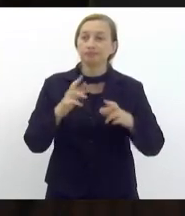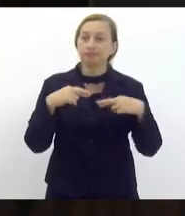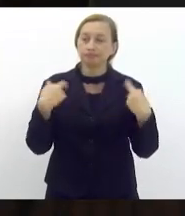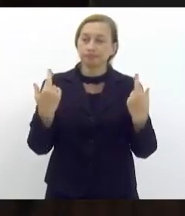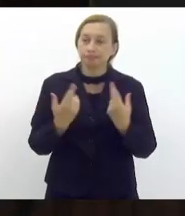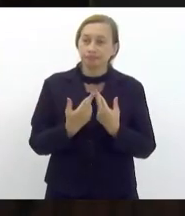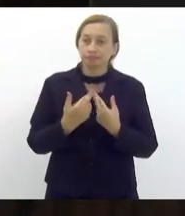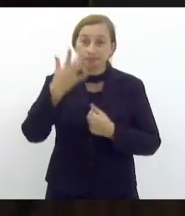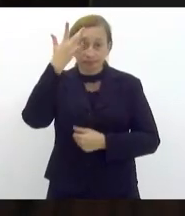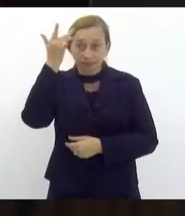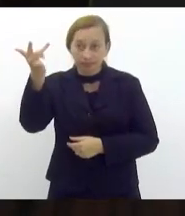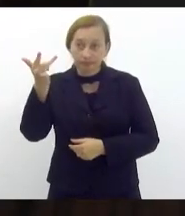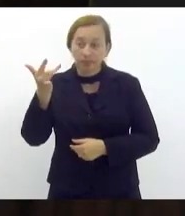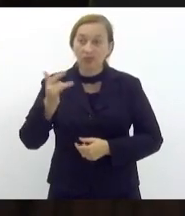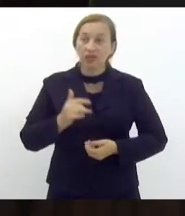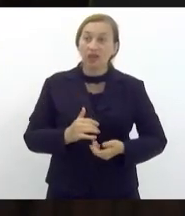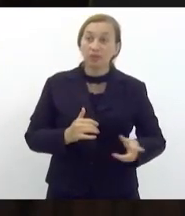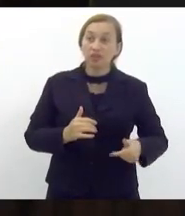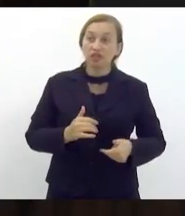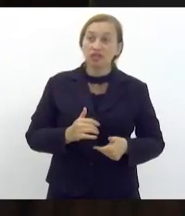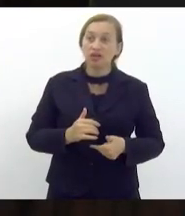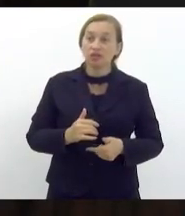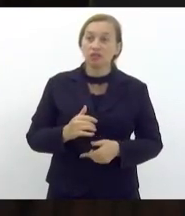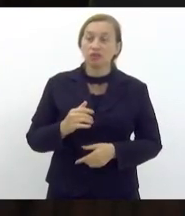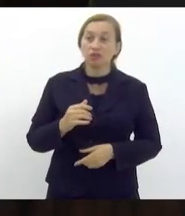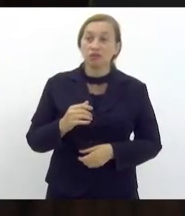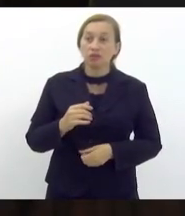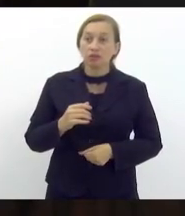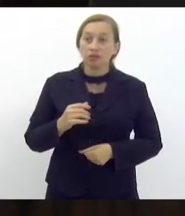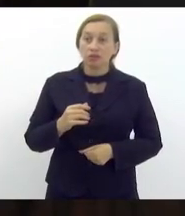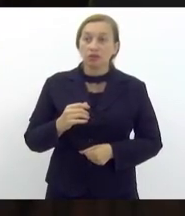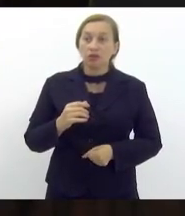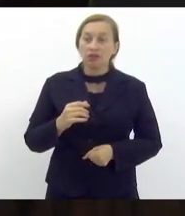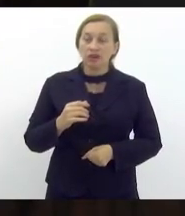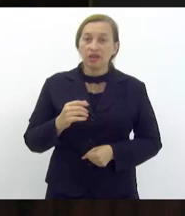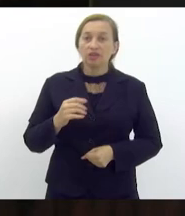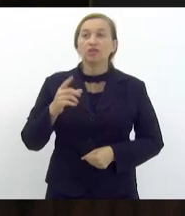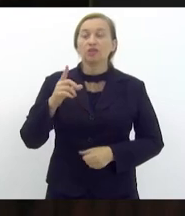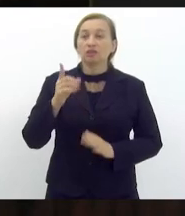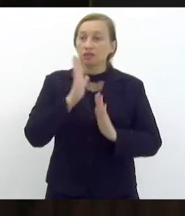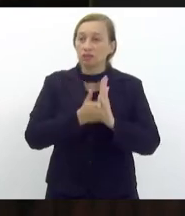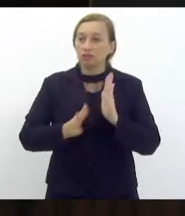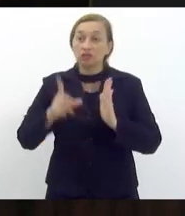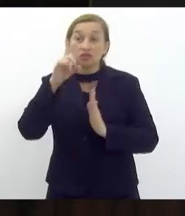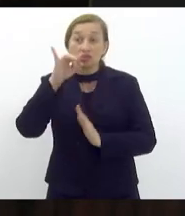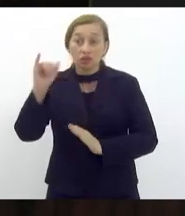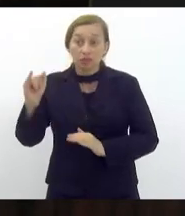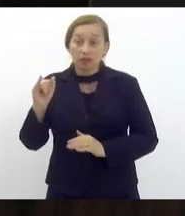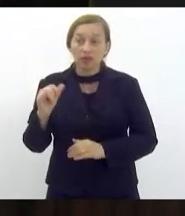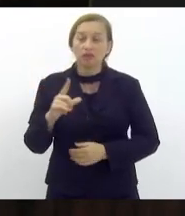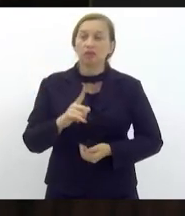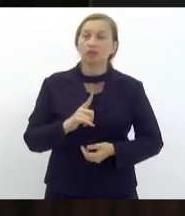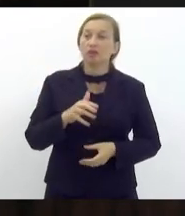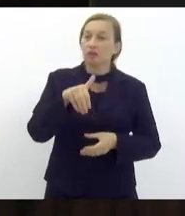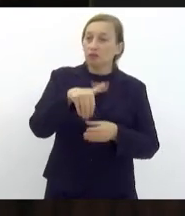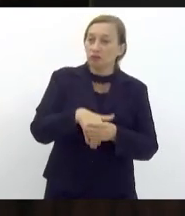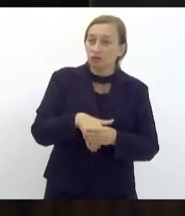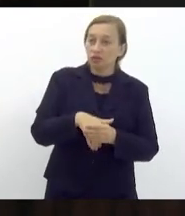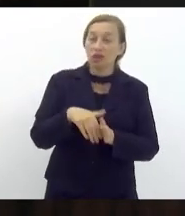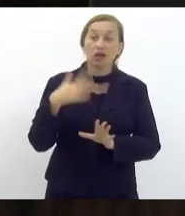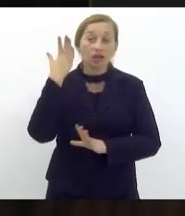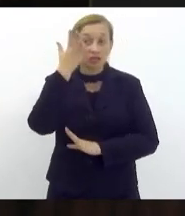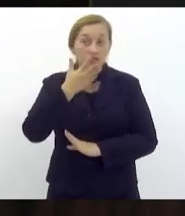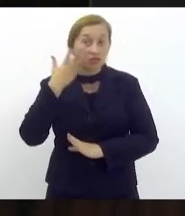de amanhã na Sessão ordinária do dia na hora do dia de amanhã iremos votar as